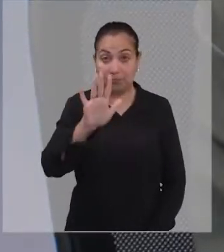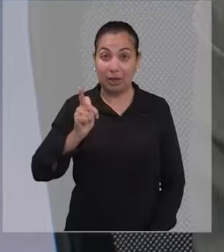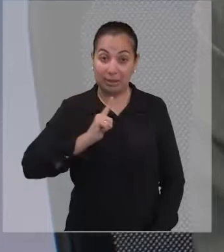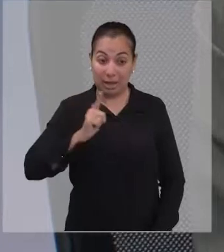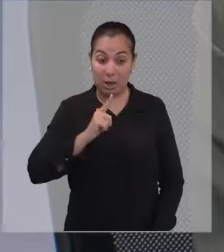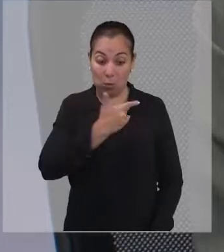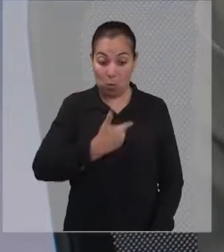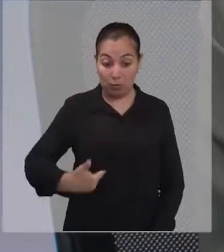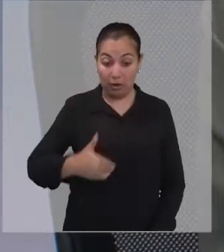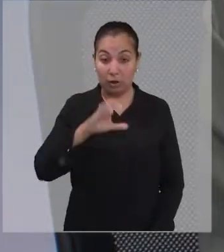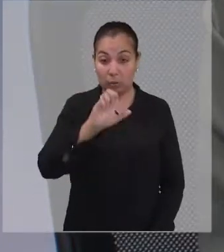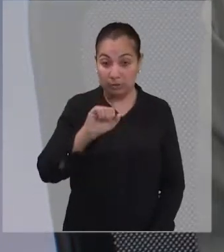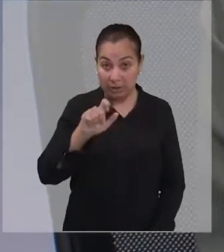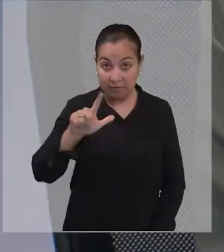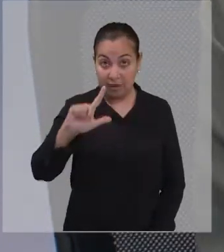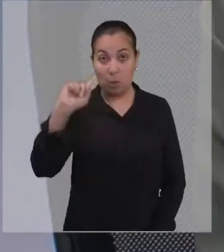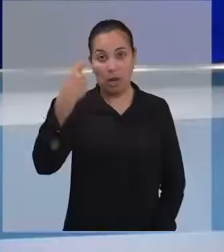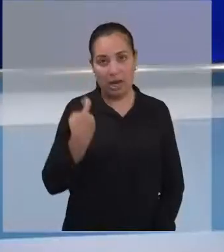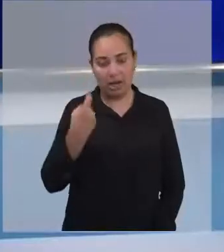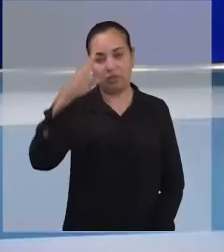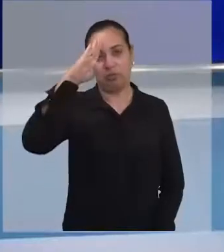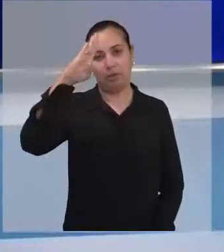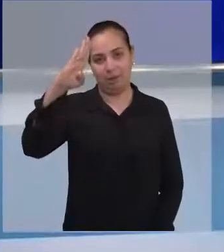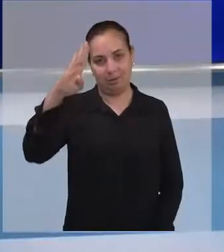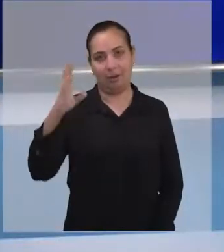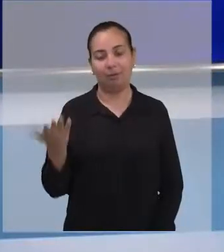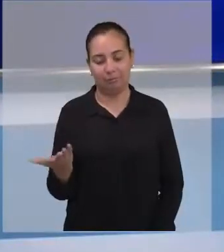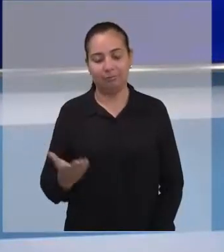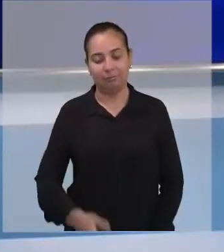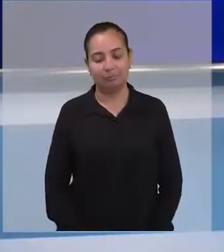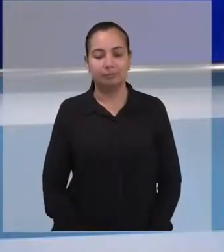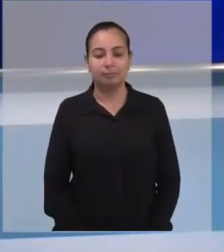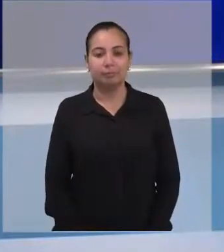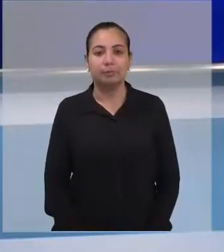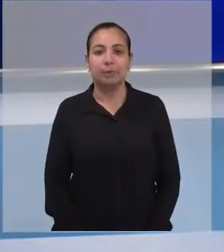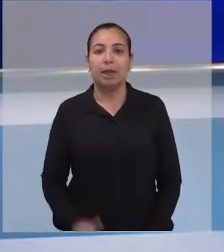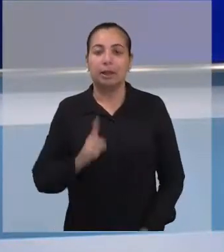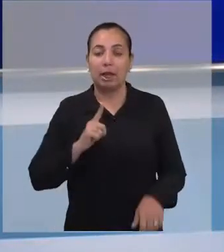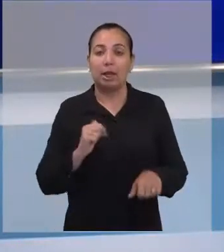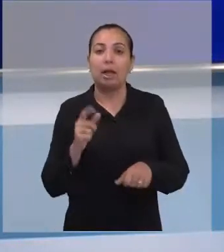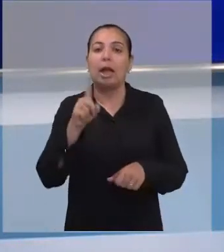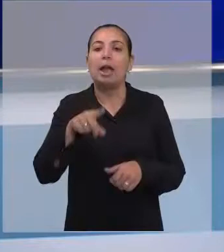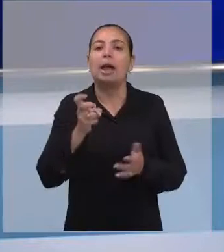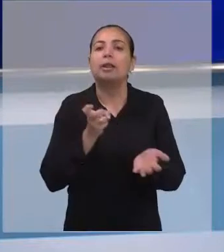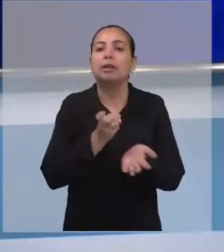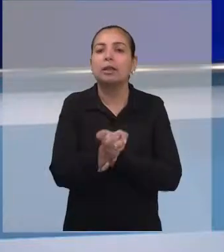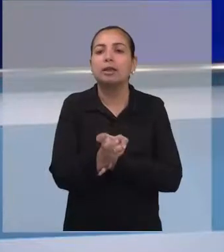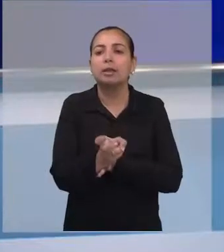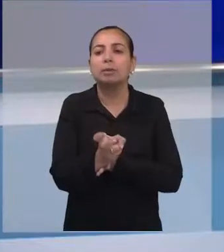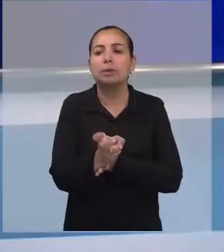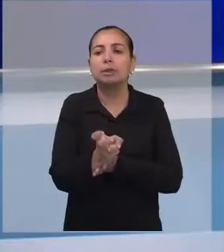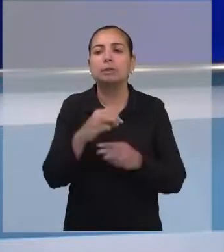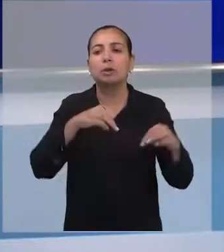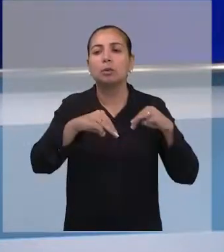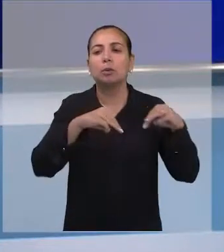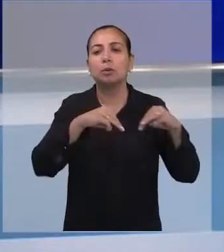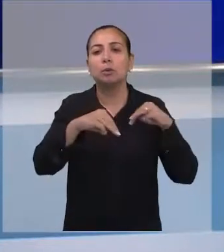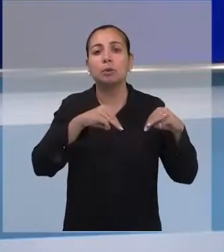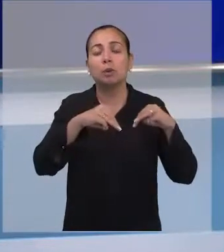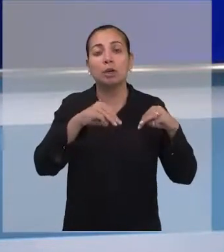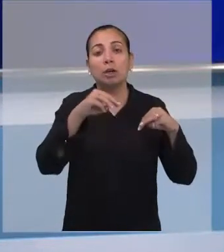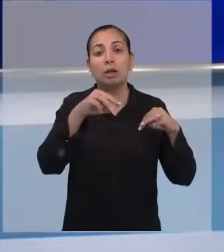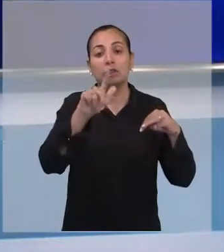um ex-militar. Ok? Que foi a demissão do ministro general Santos